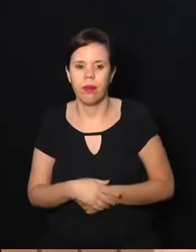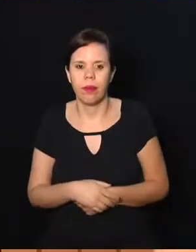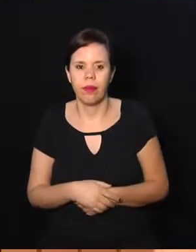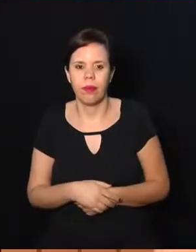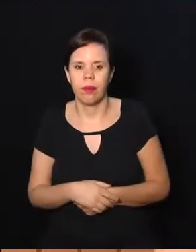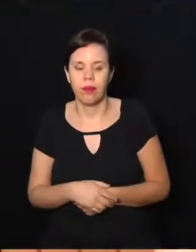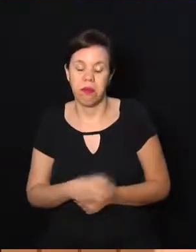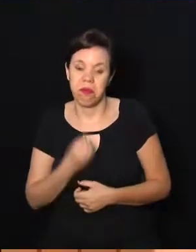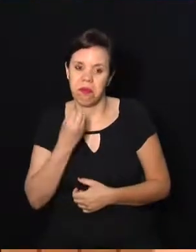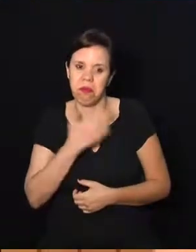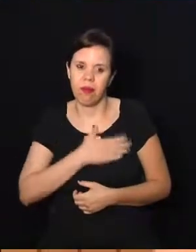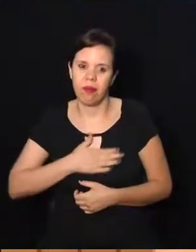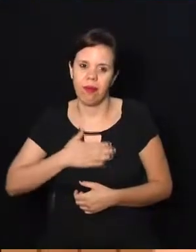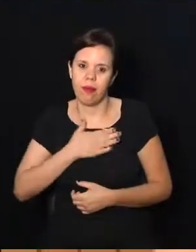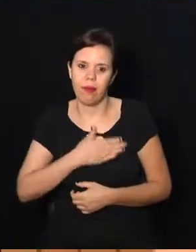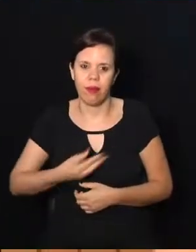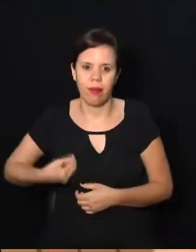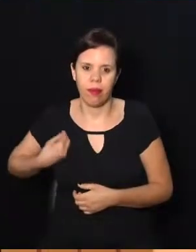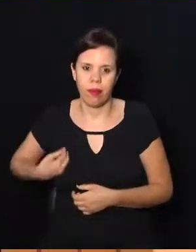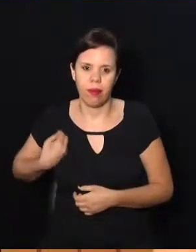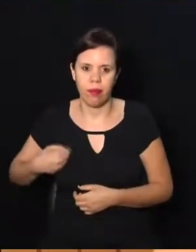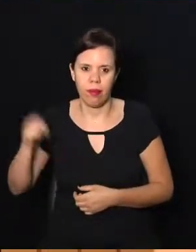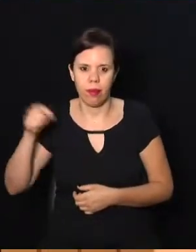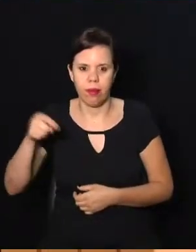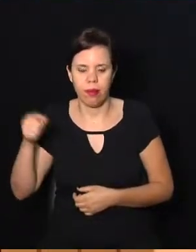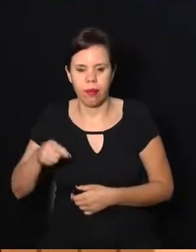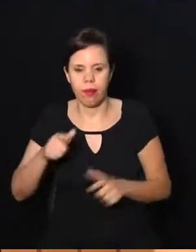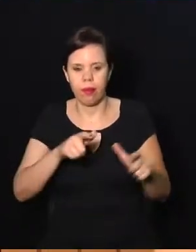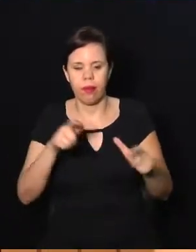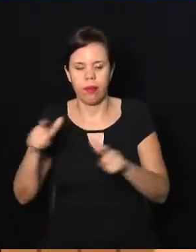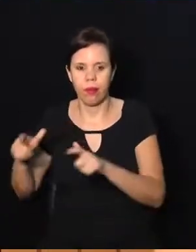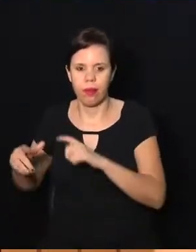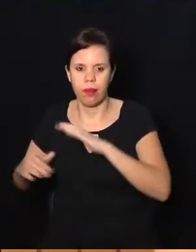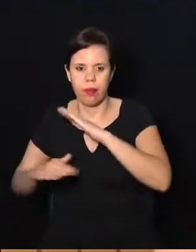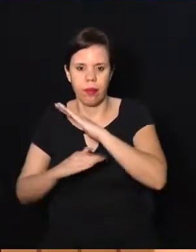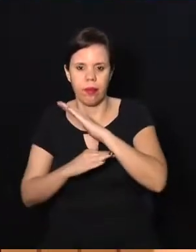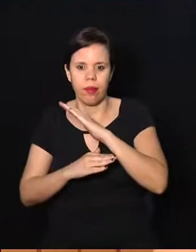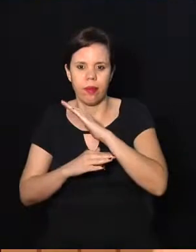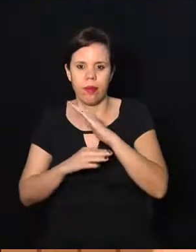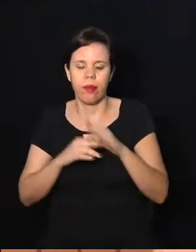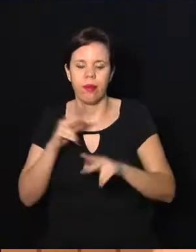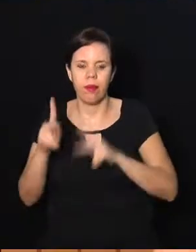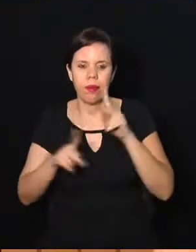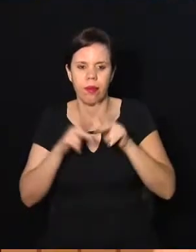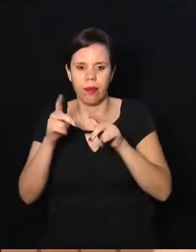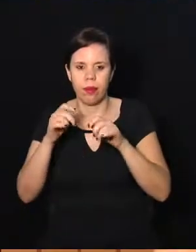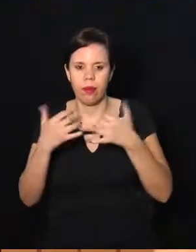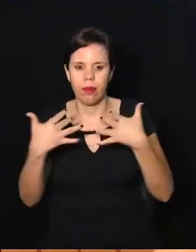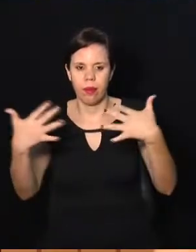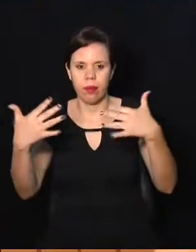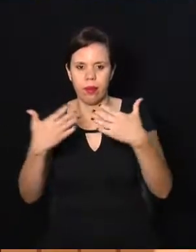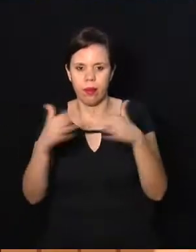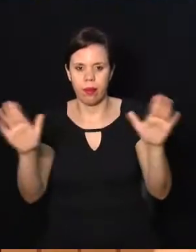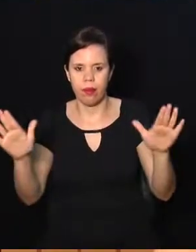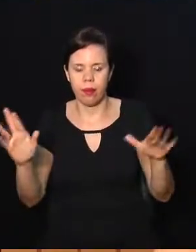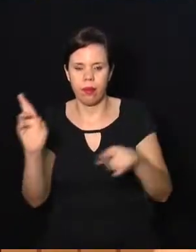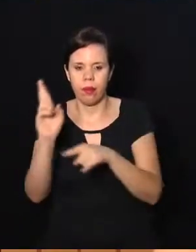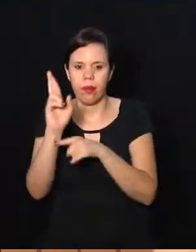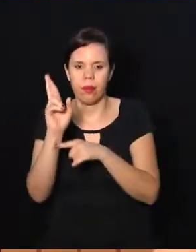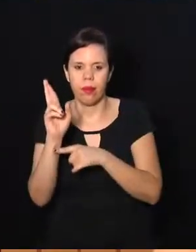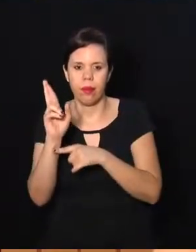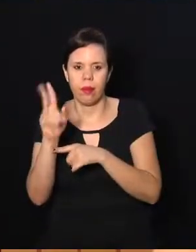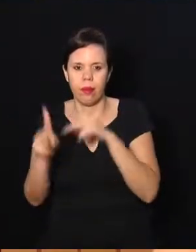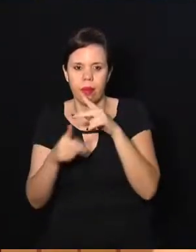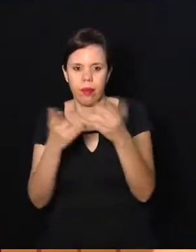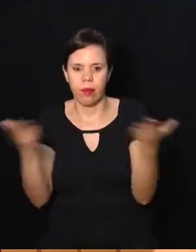E é muito bom estar aqui no ambiente, na casa do povo, né? Que é a casa representada, o